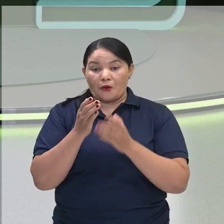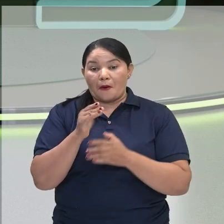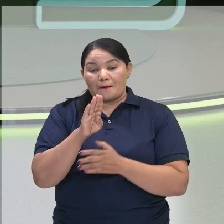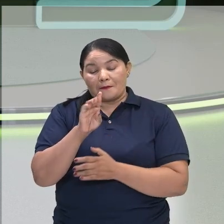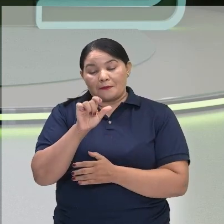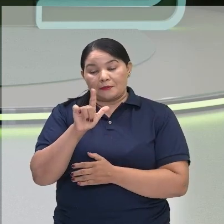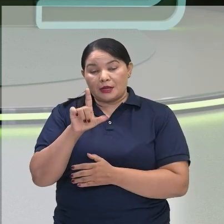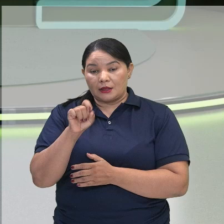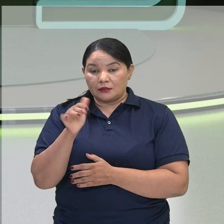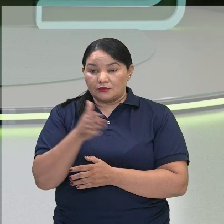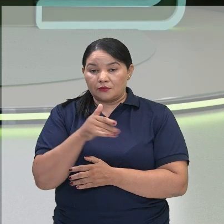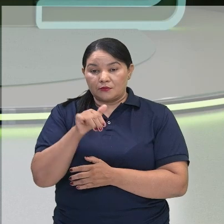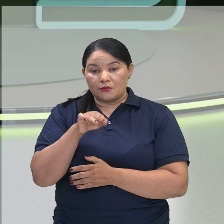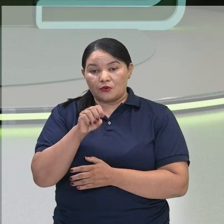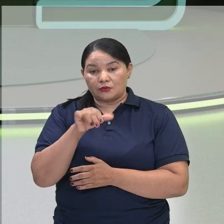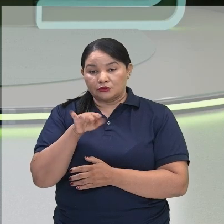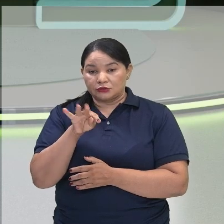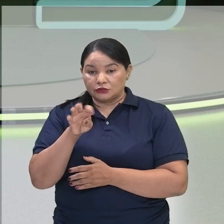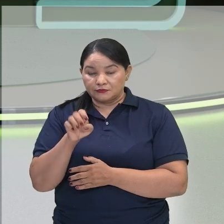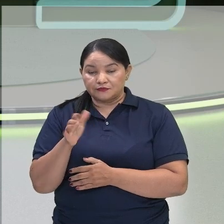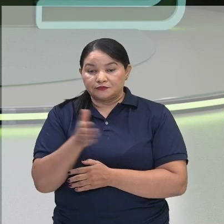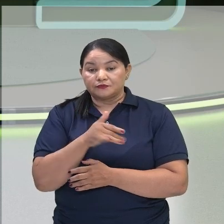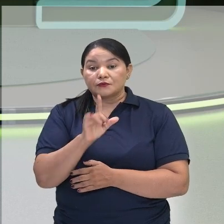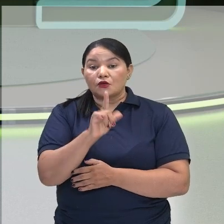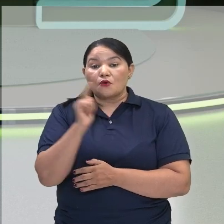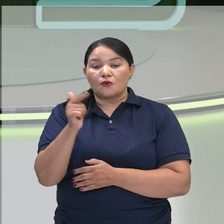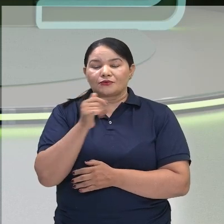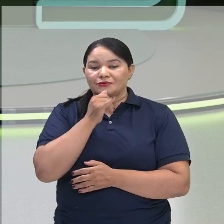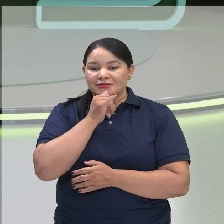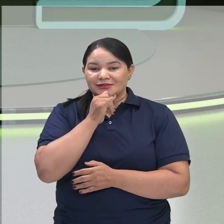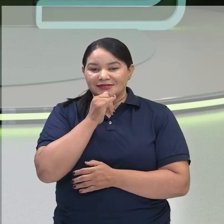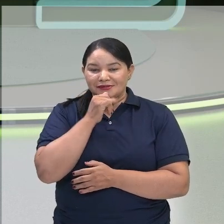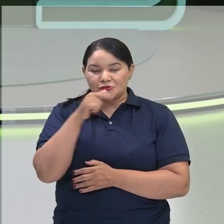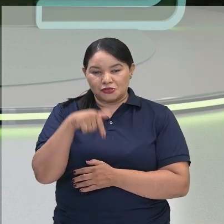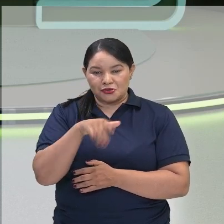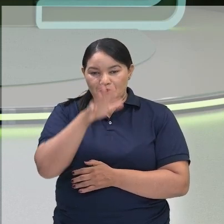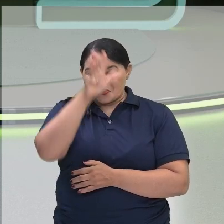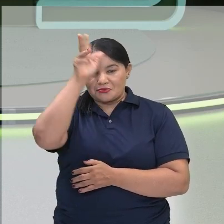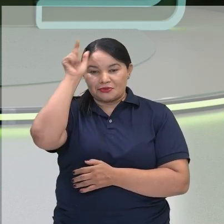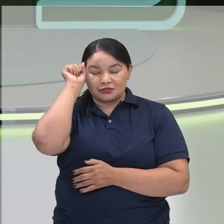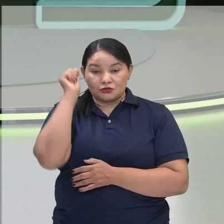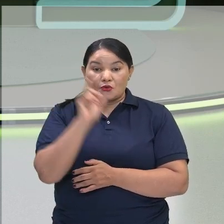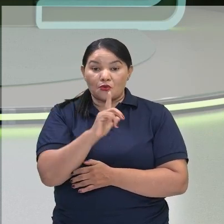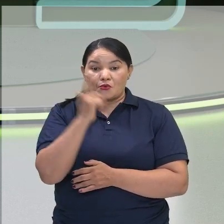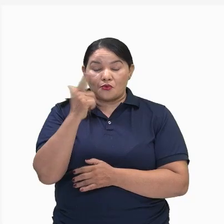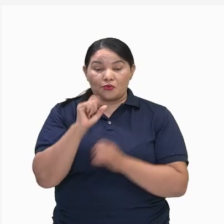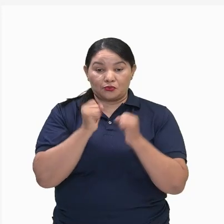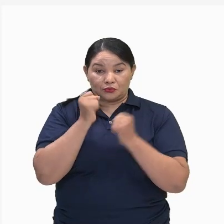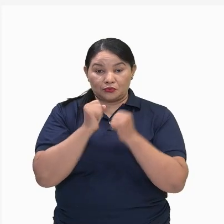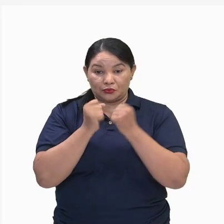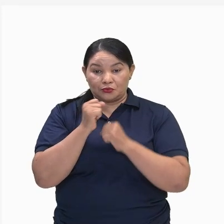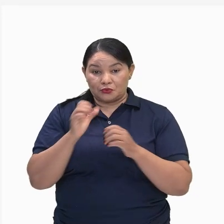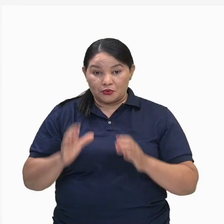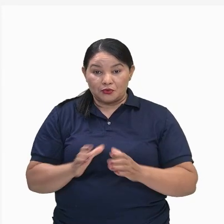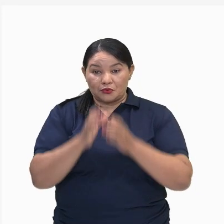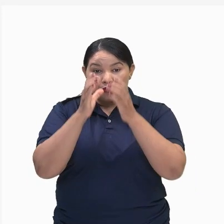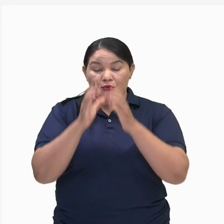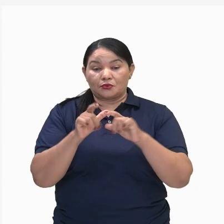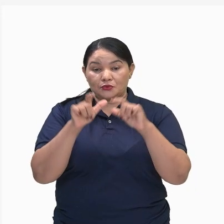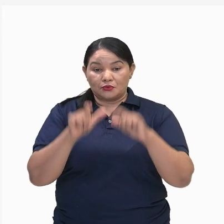outro exemplo que é no Amazonas, tá? Que é de uma outra usina hidrelétrica, que é a de